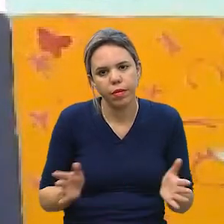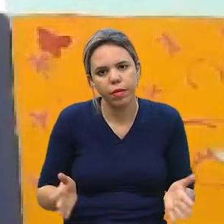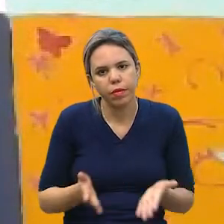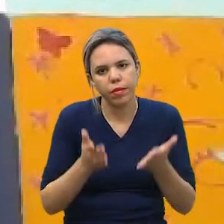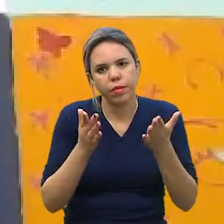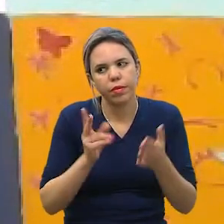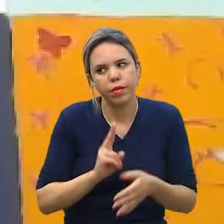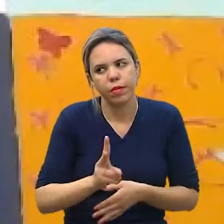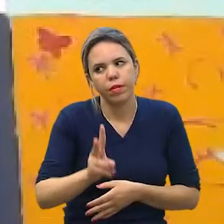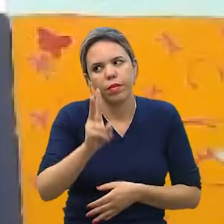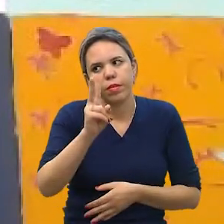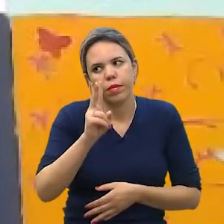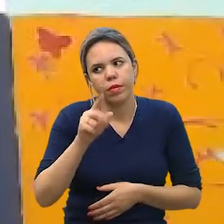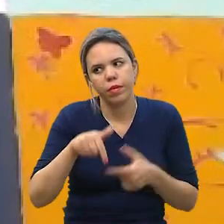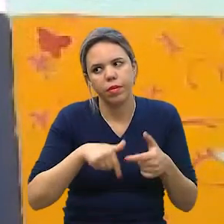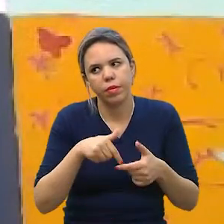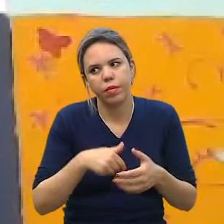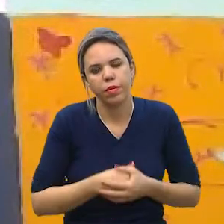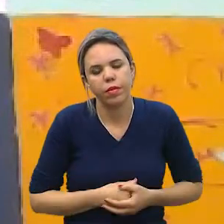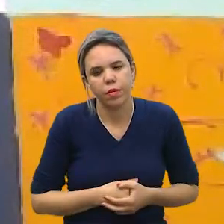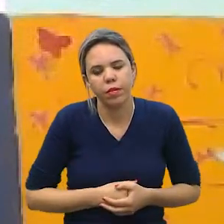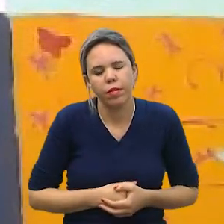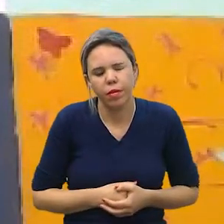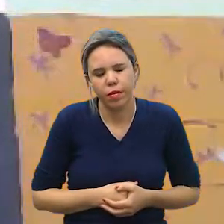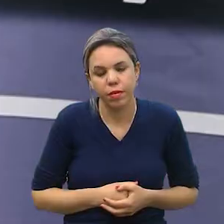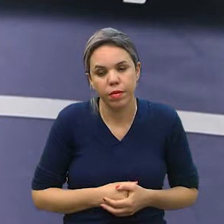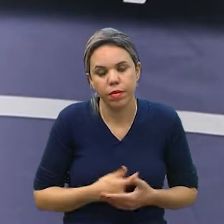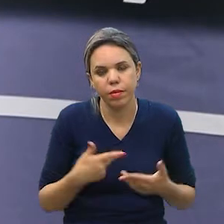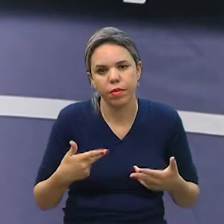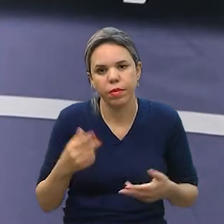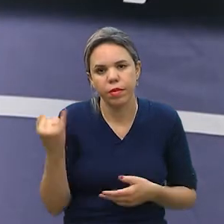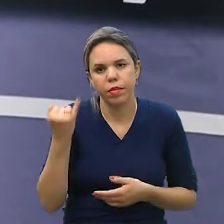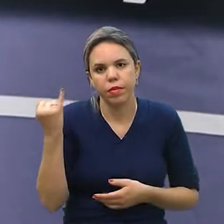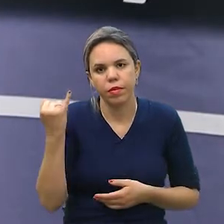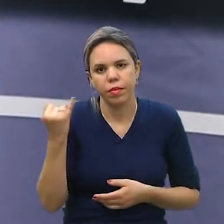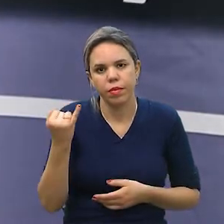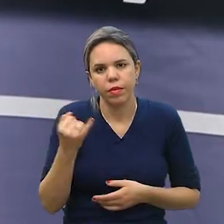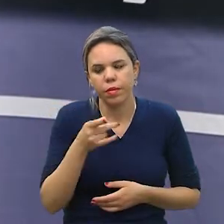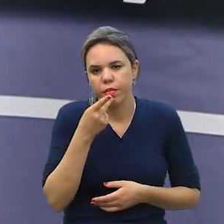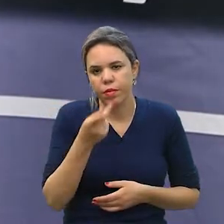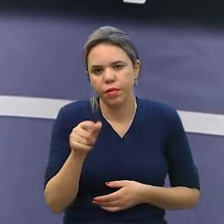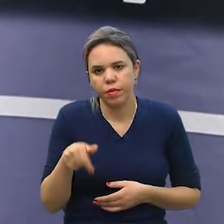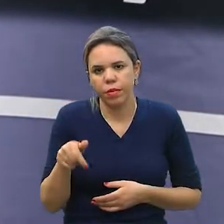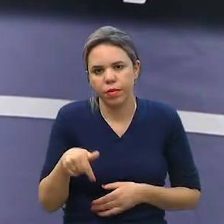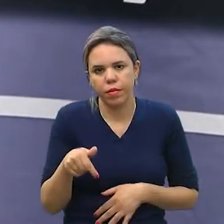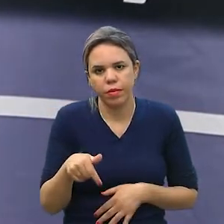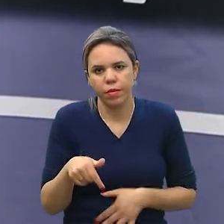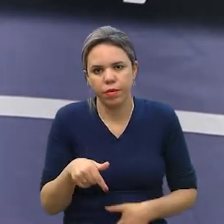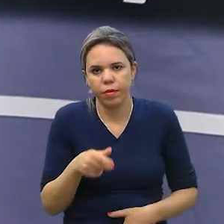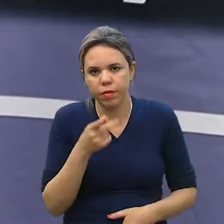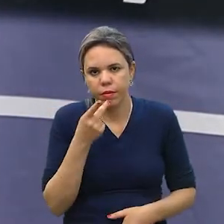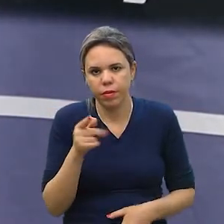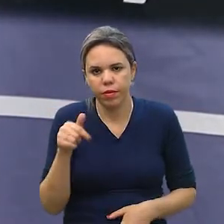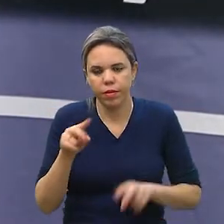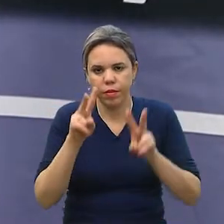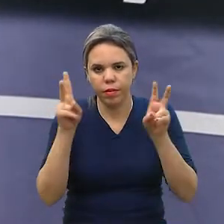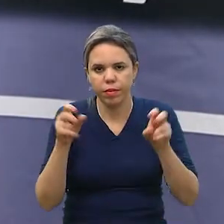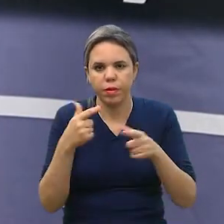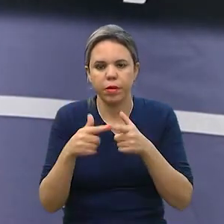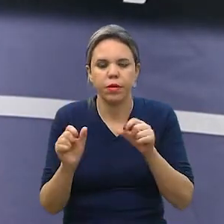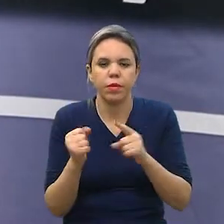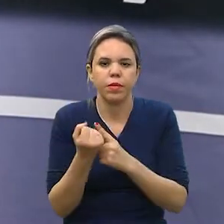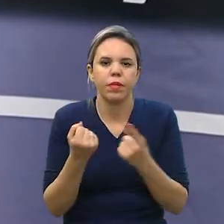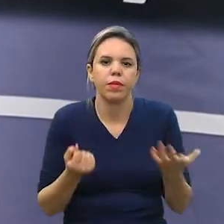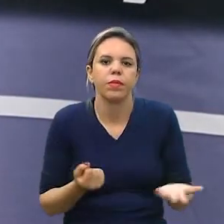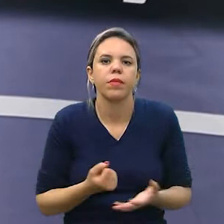para dar continuidade nesse trabalho. E uma coisa que é muito importante a gente mencionar quando a gente fala de questões sociais,